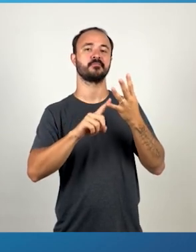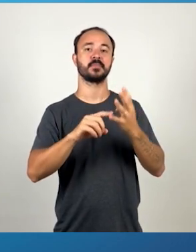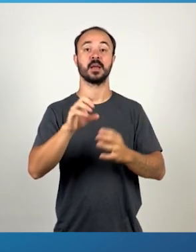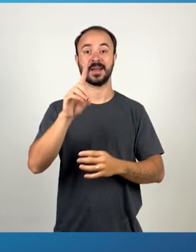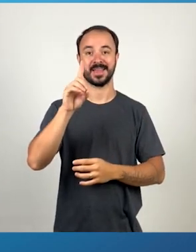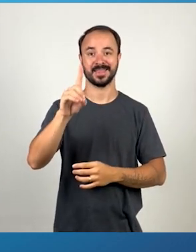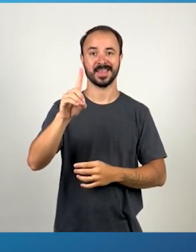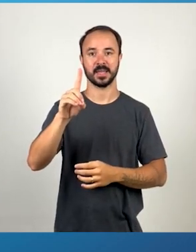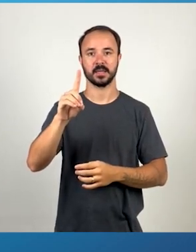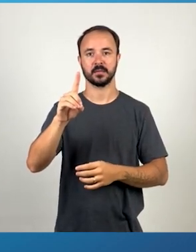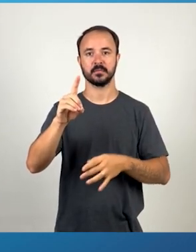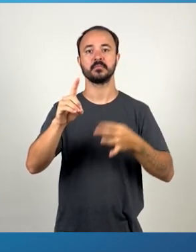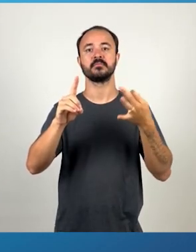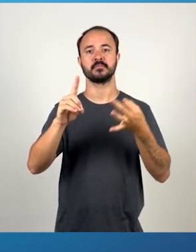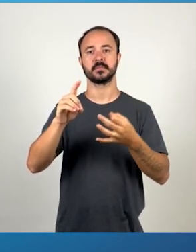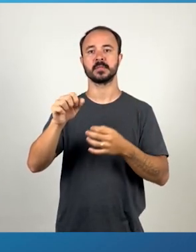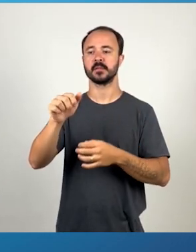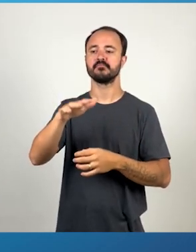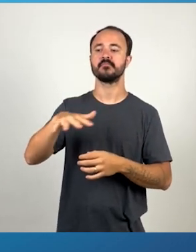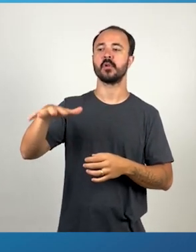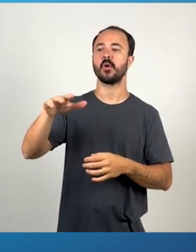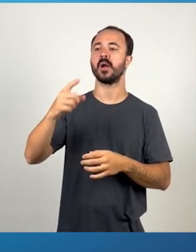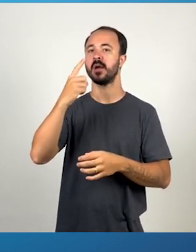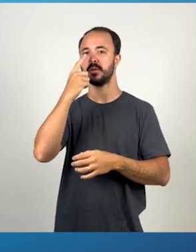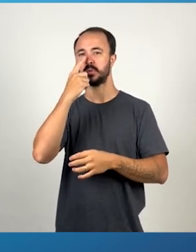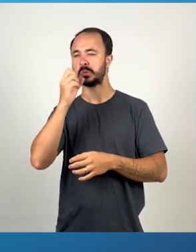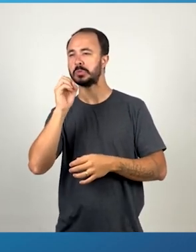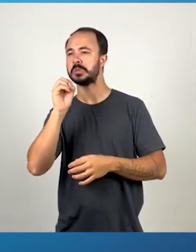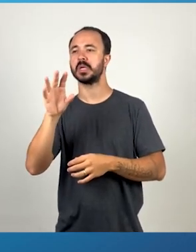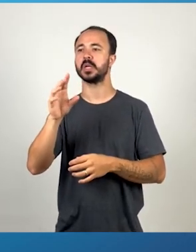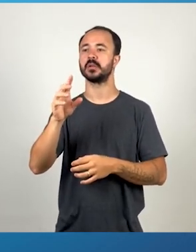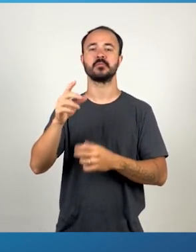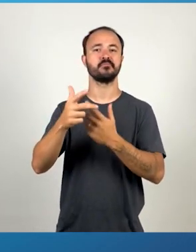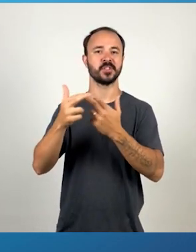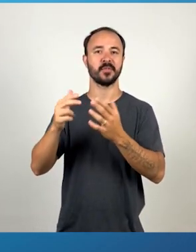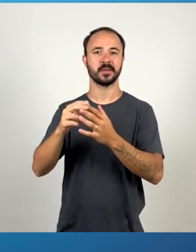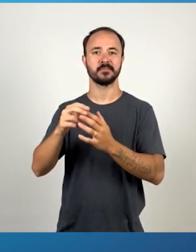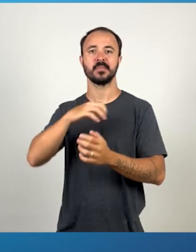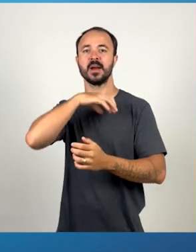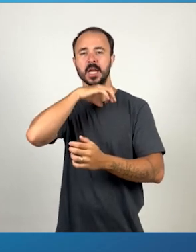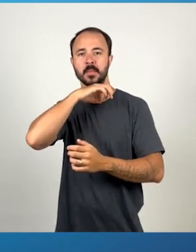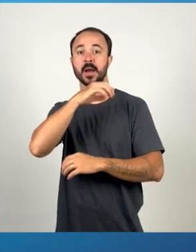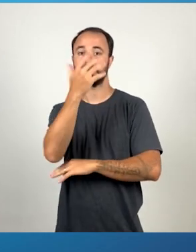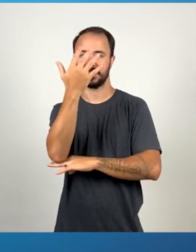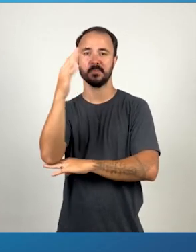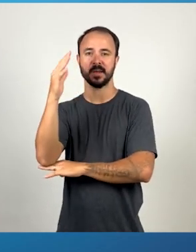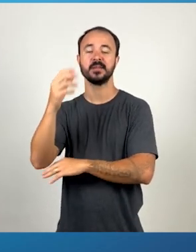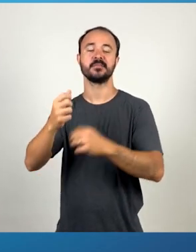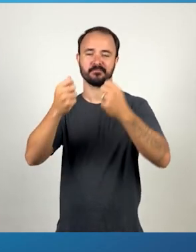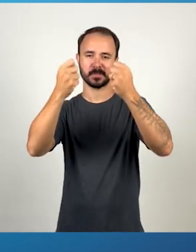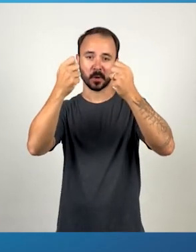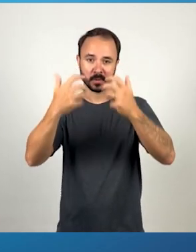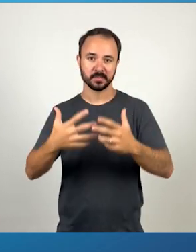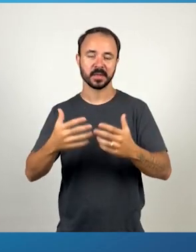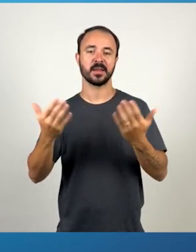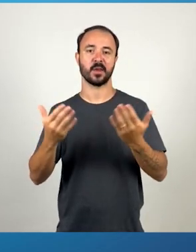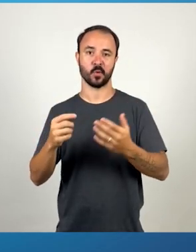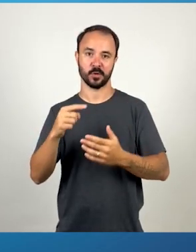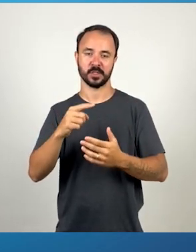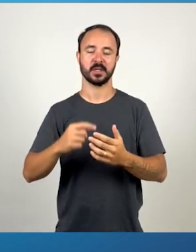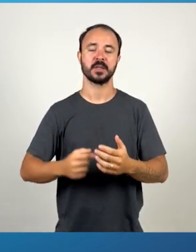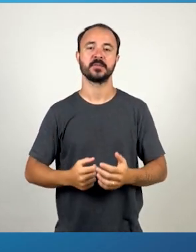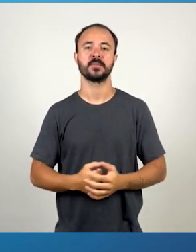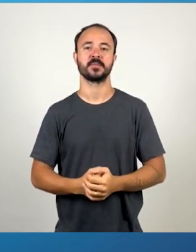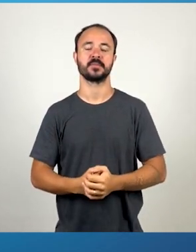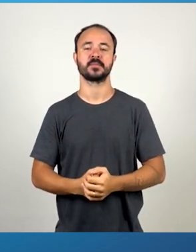D é a alternativa correta. Resíduos orgânicos oriundos da decomposição de animais e plantas, que é isso que eu falei para vocês em